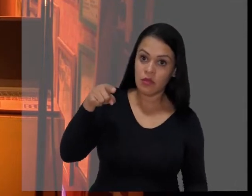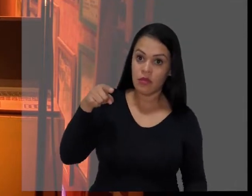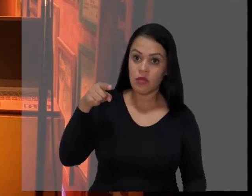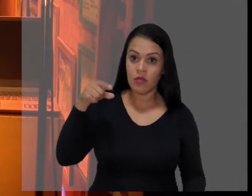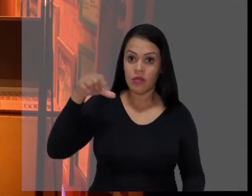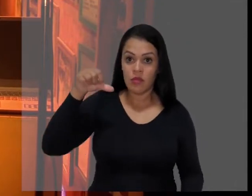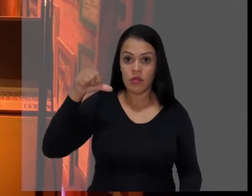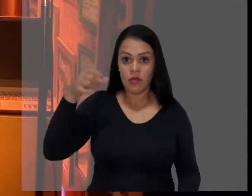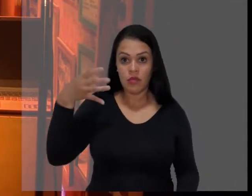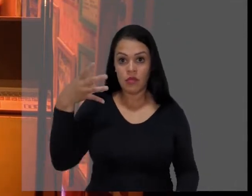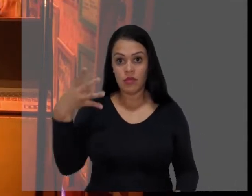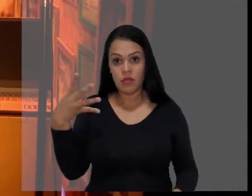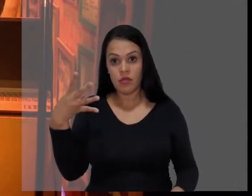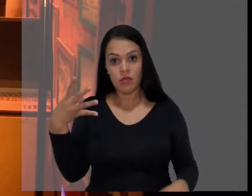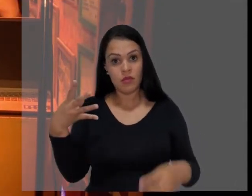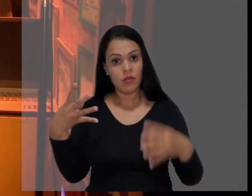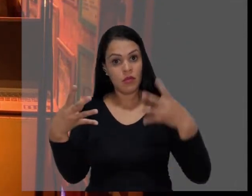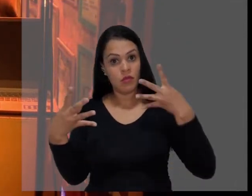496.724